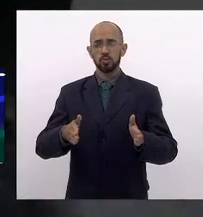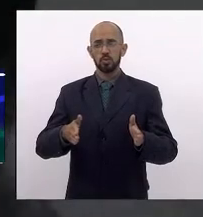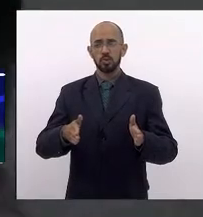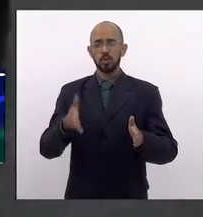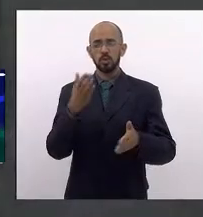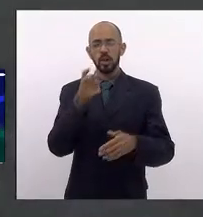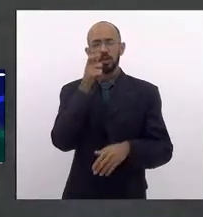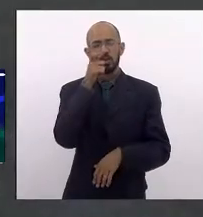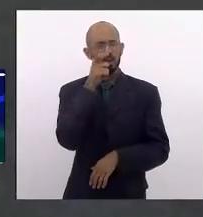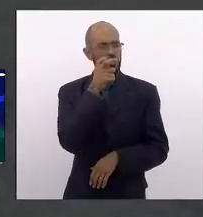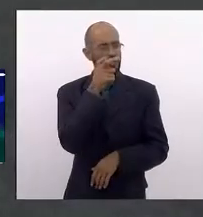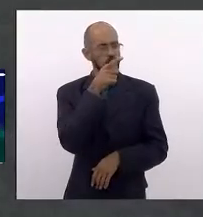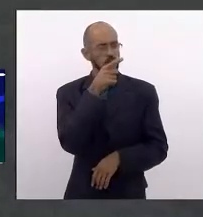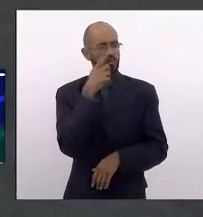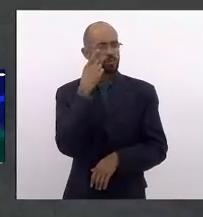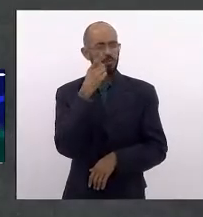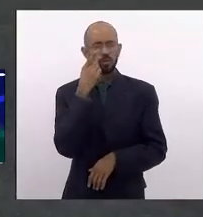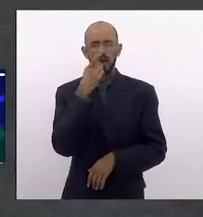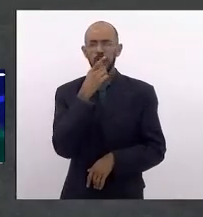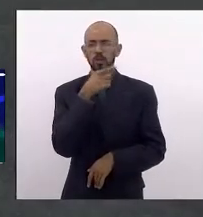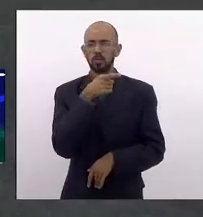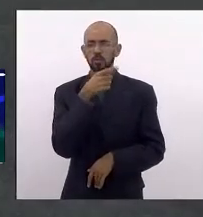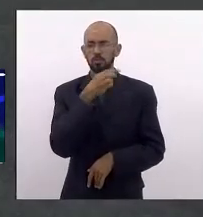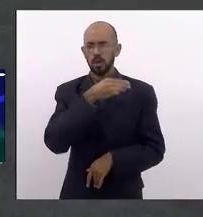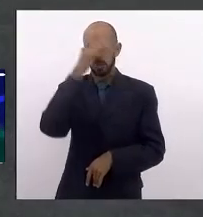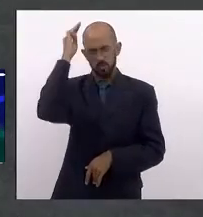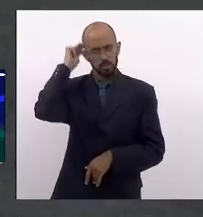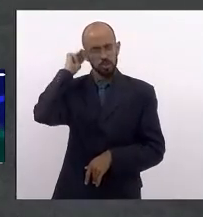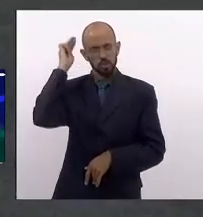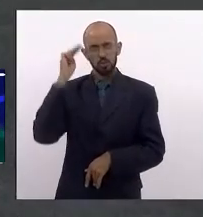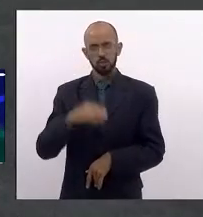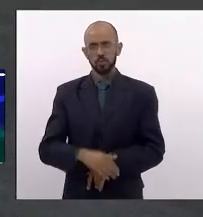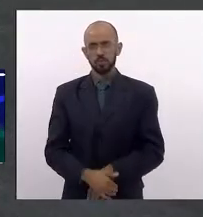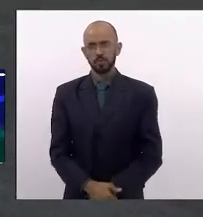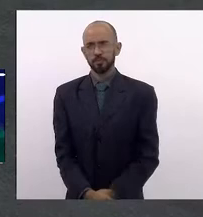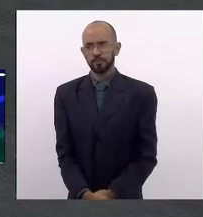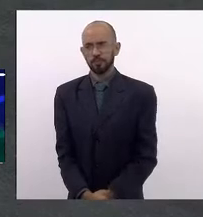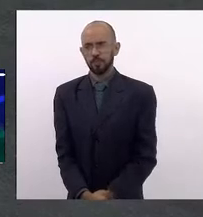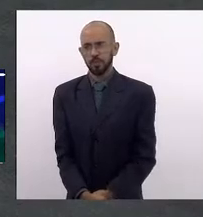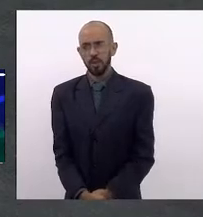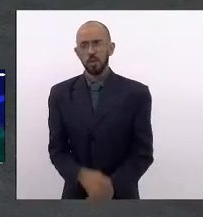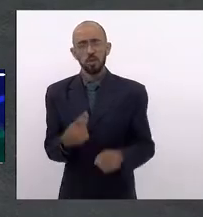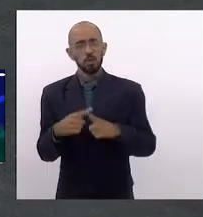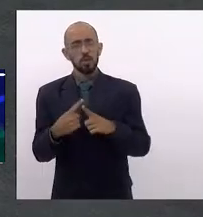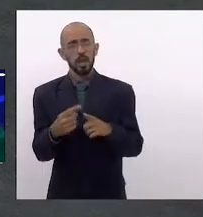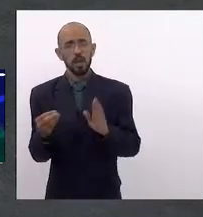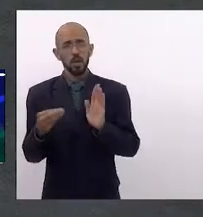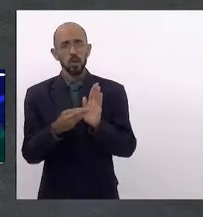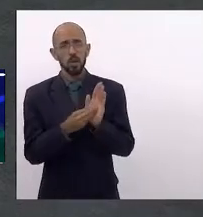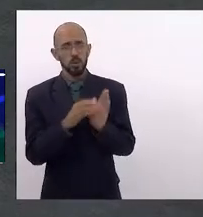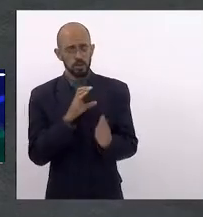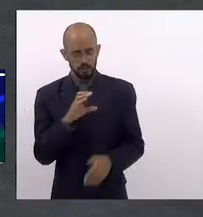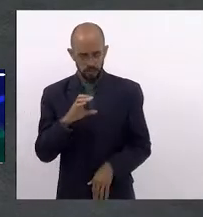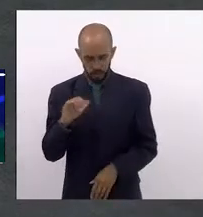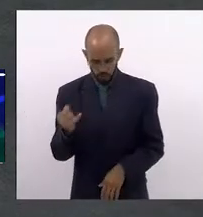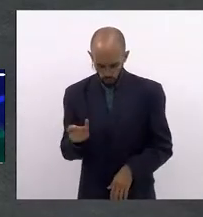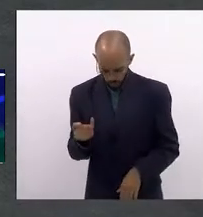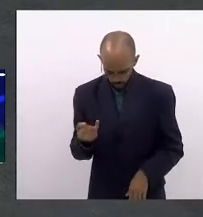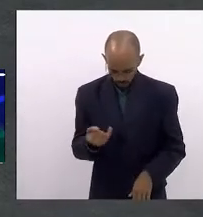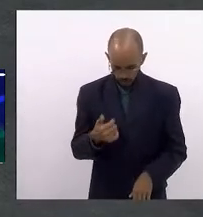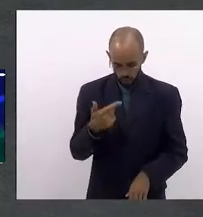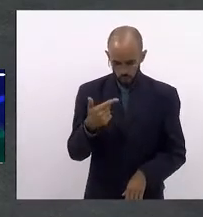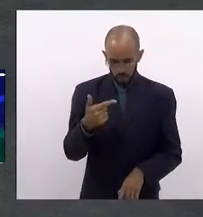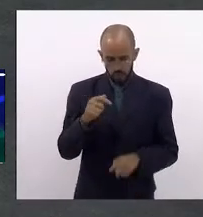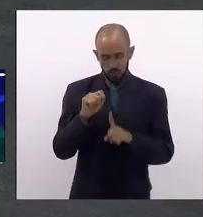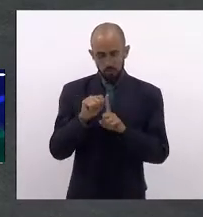do deputado Márcio Pacheco porque ele botou na ccj o prazo de